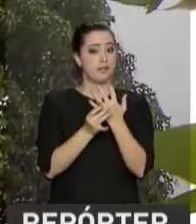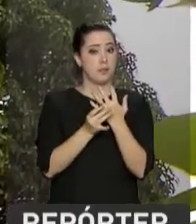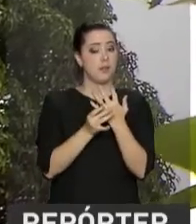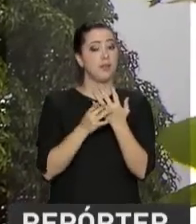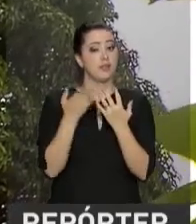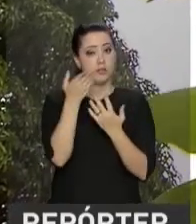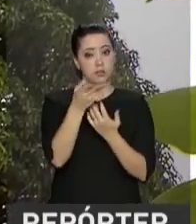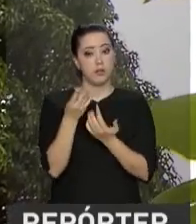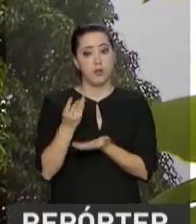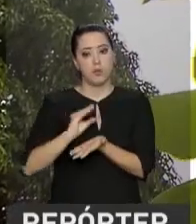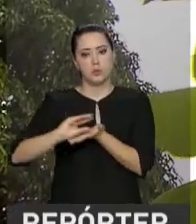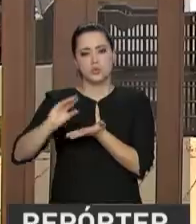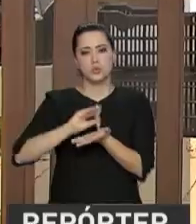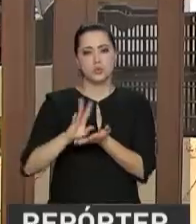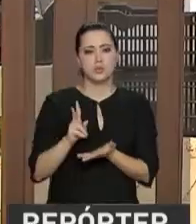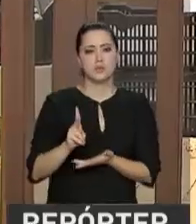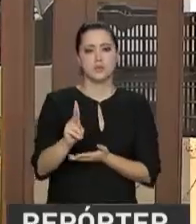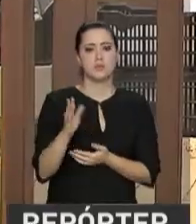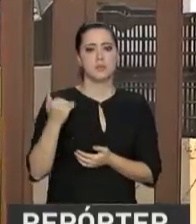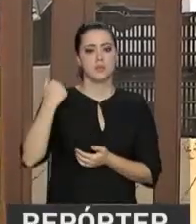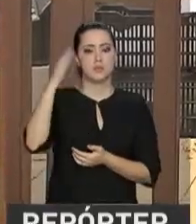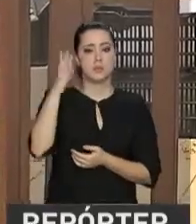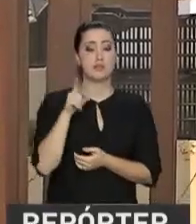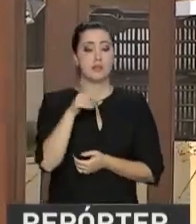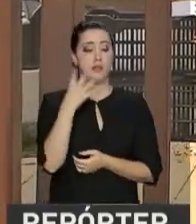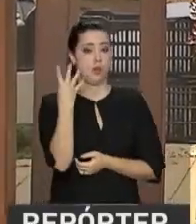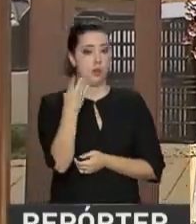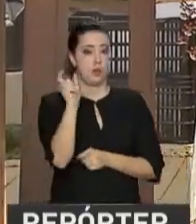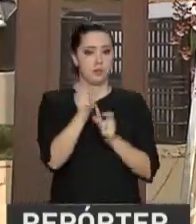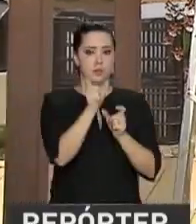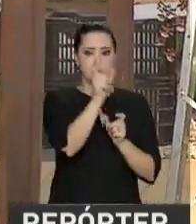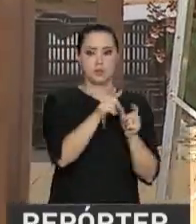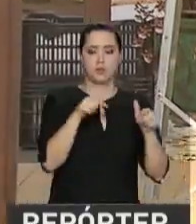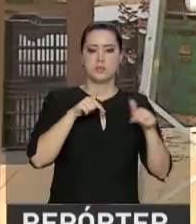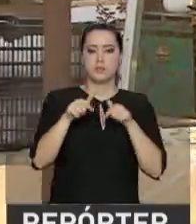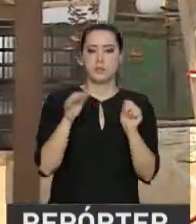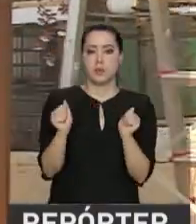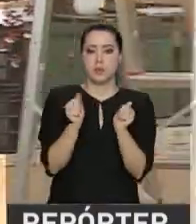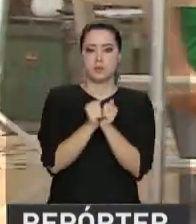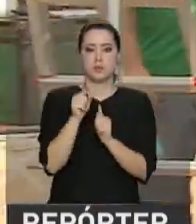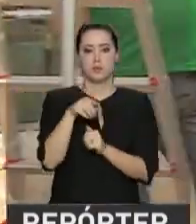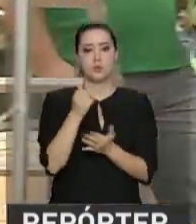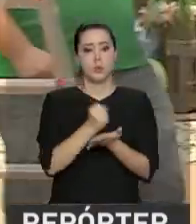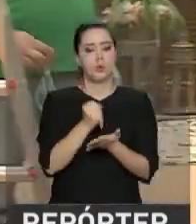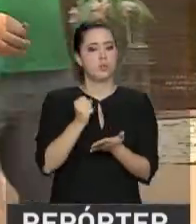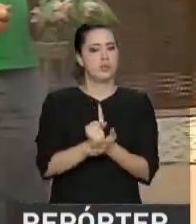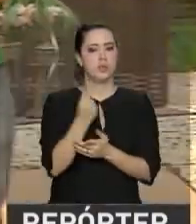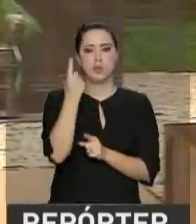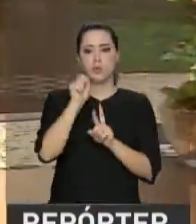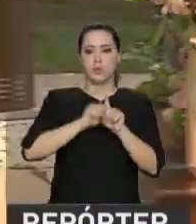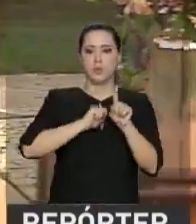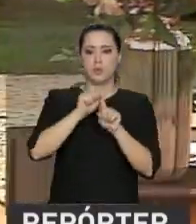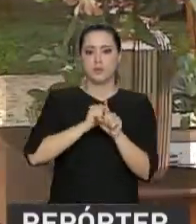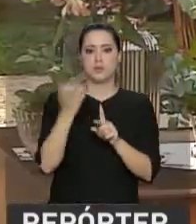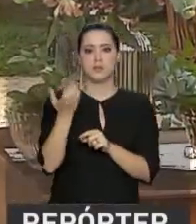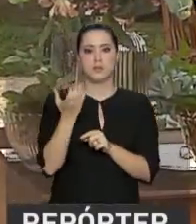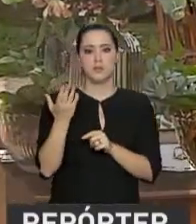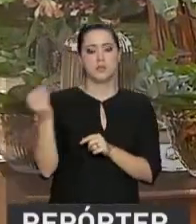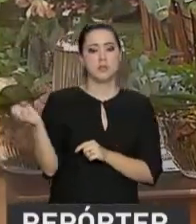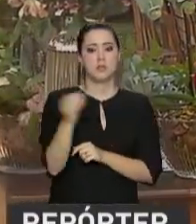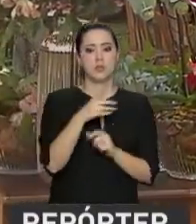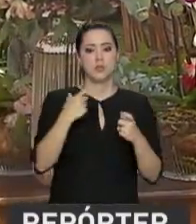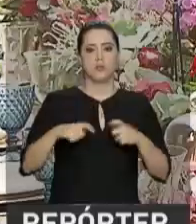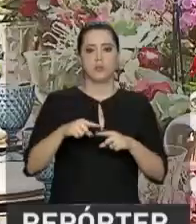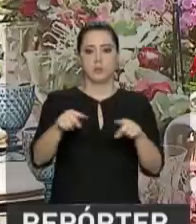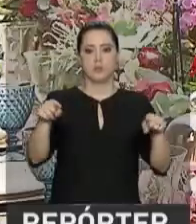investimentos não param na ele tem quatro funcionários sendo o último contratado há um mês e quer abrir uma nova